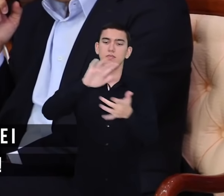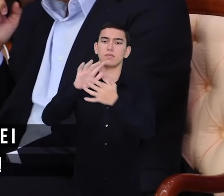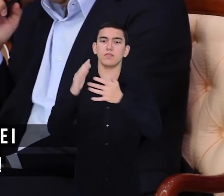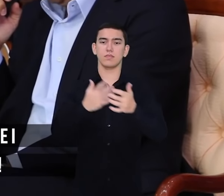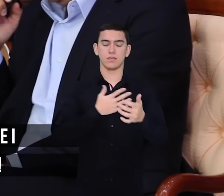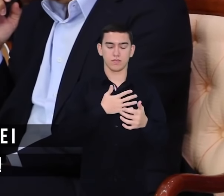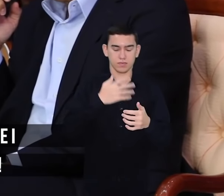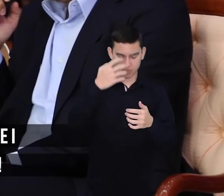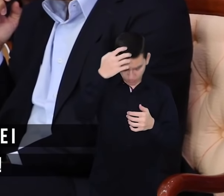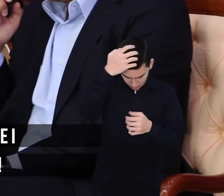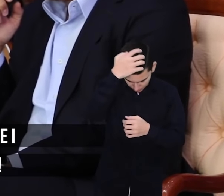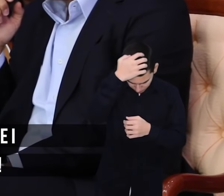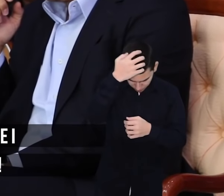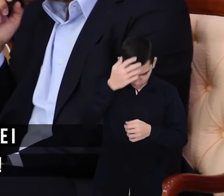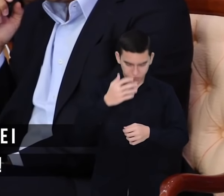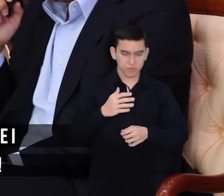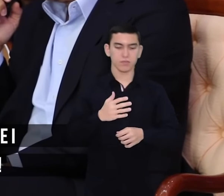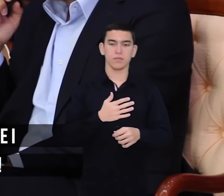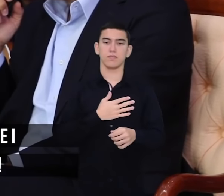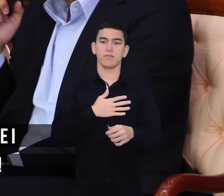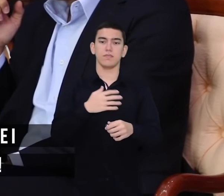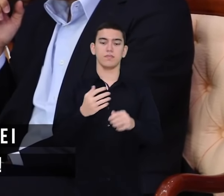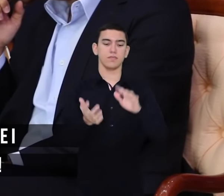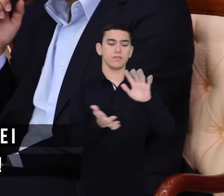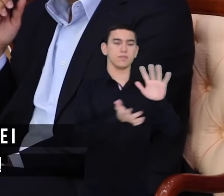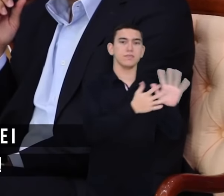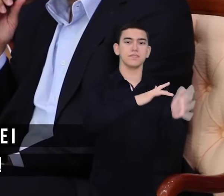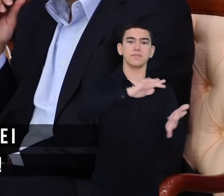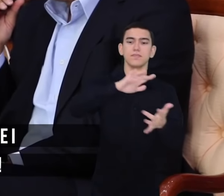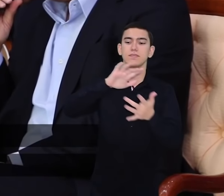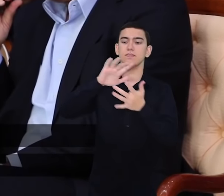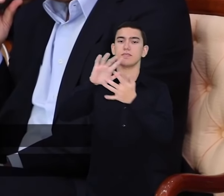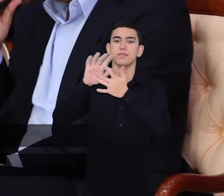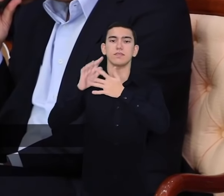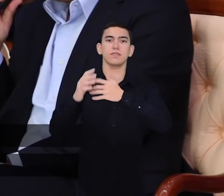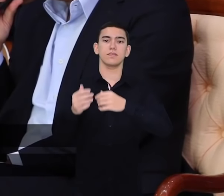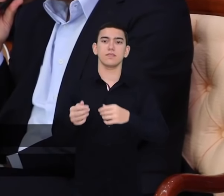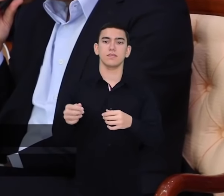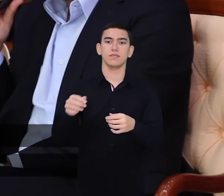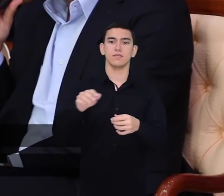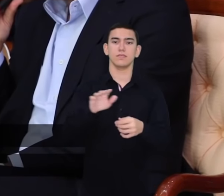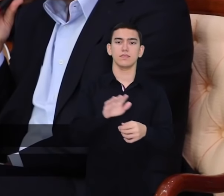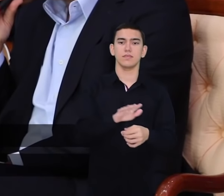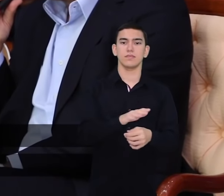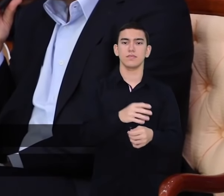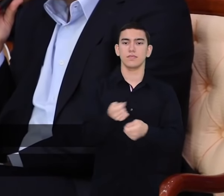desfarei, pelo poder de Jesus com meu rei. Ó